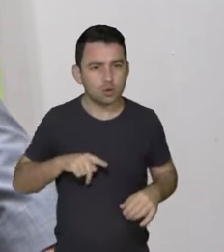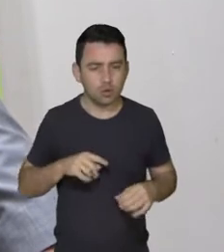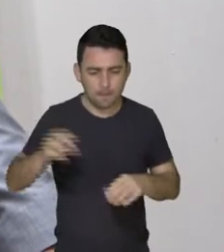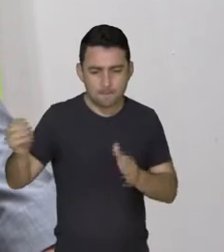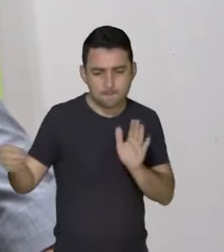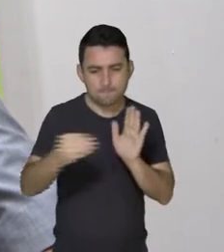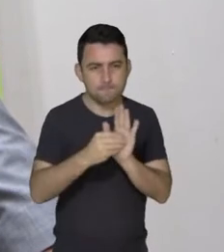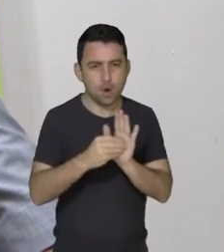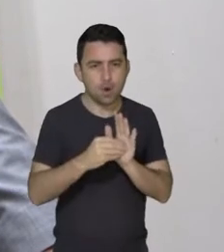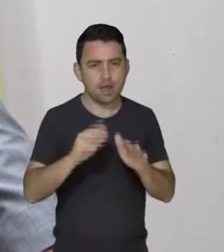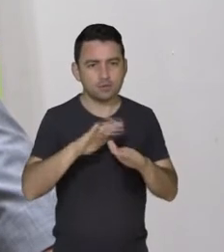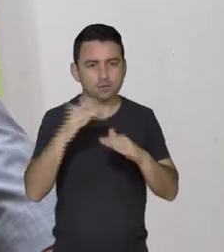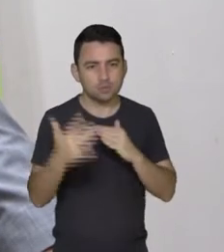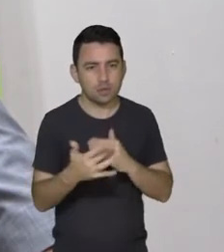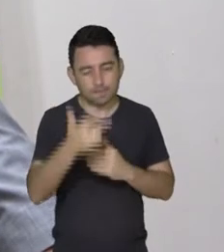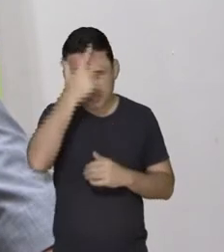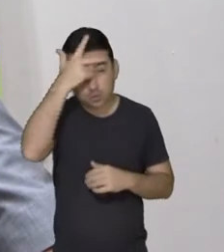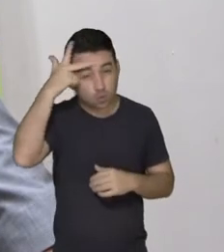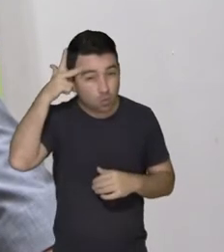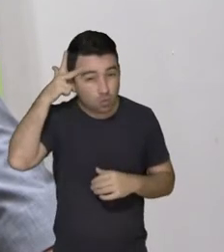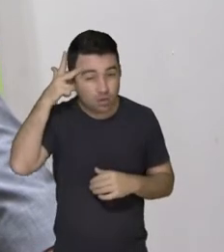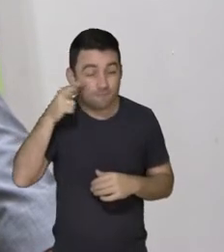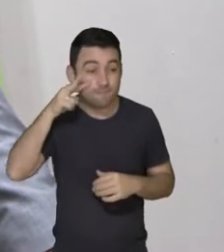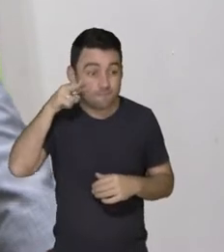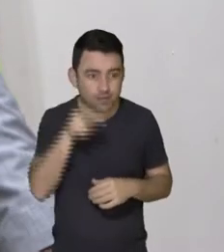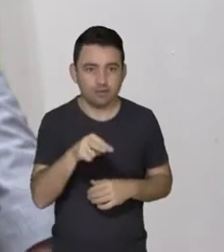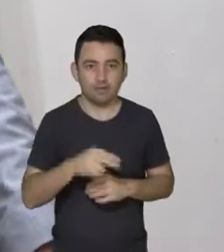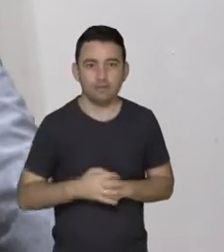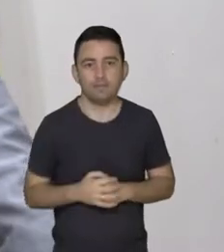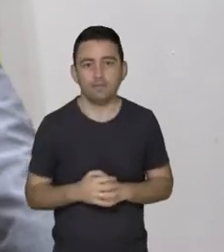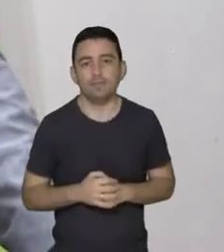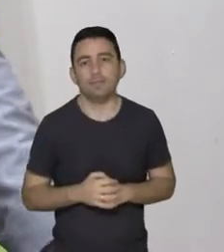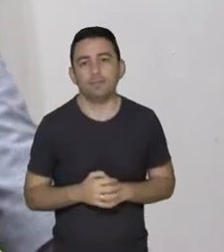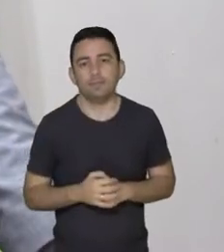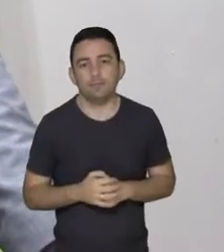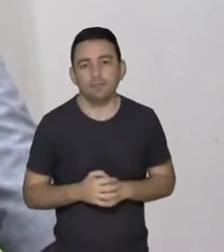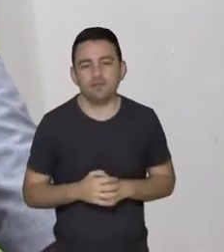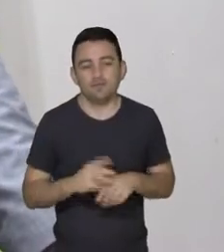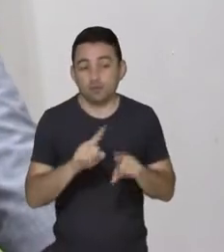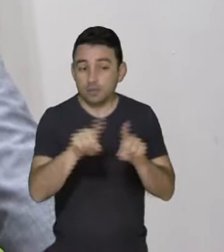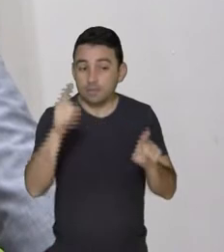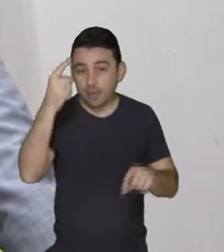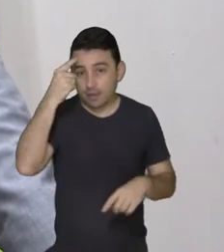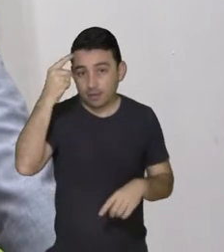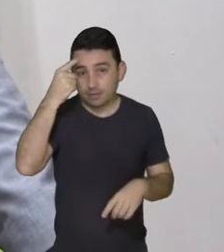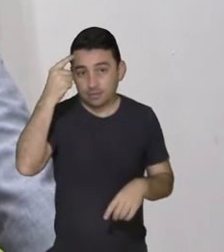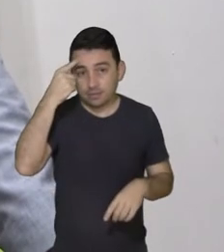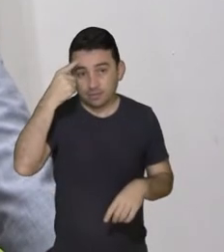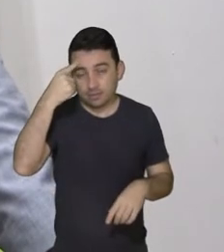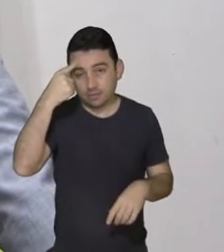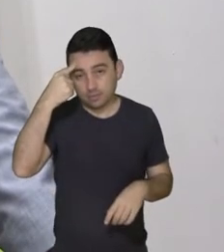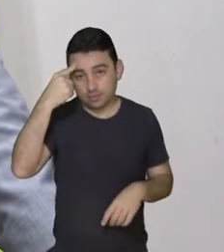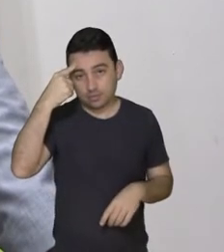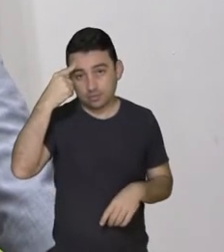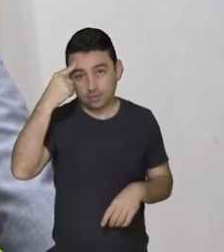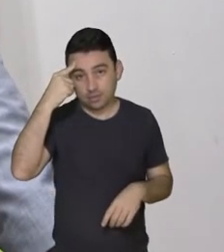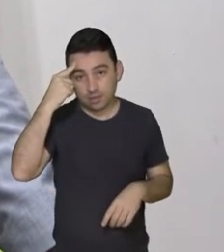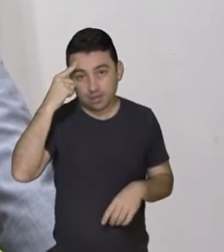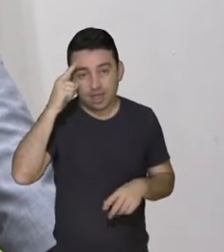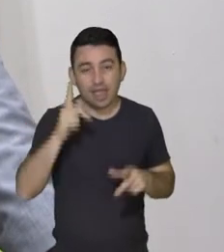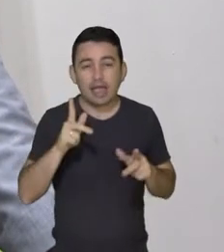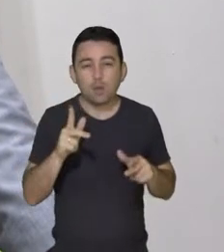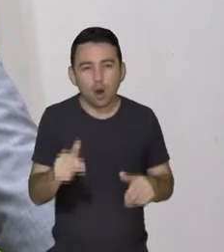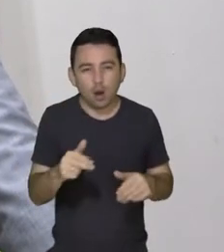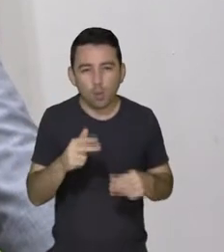as pessoas estão acompanhando isso aí Não pense que aquilo que fazem né fazem como o gato